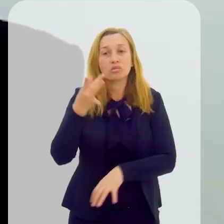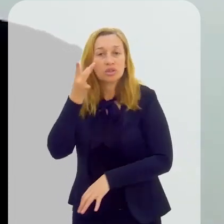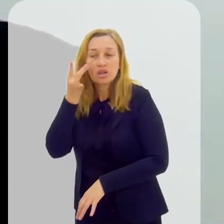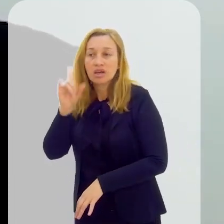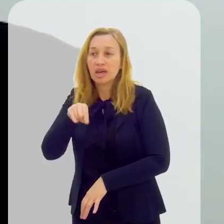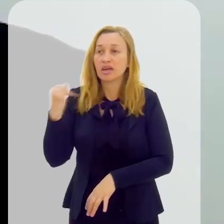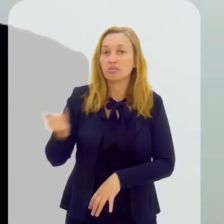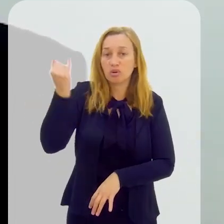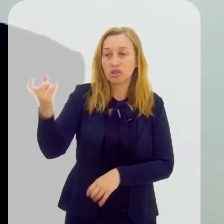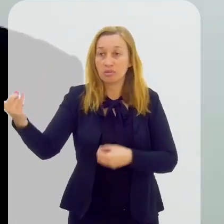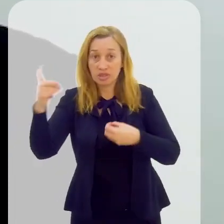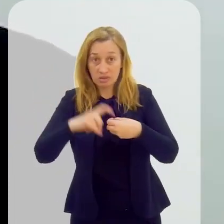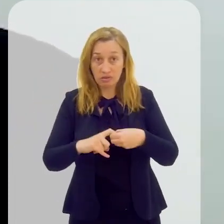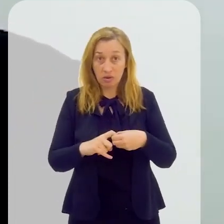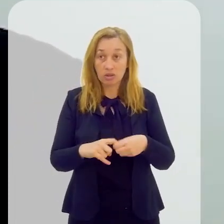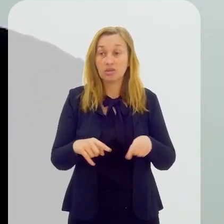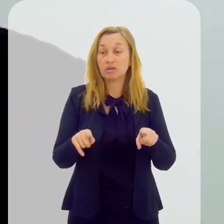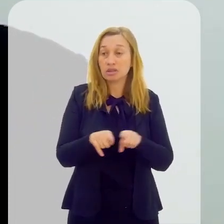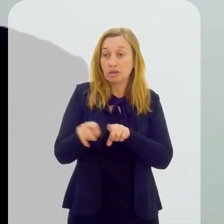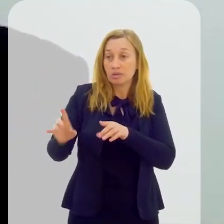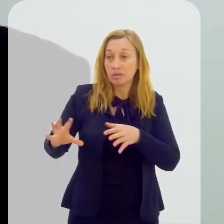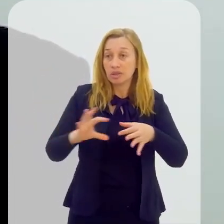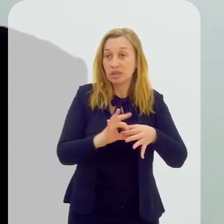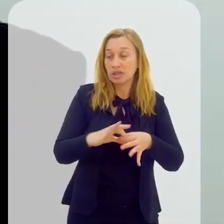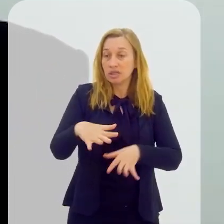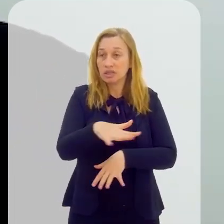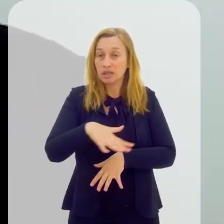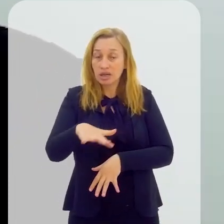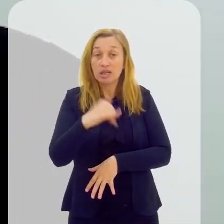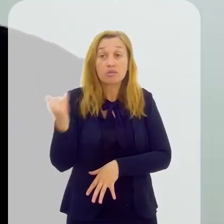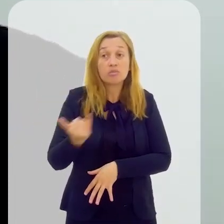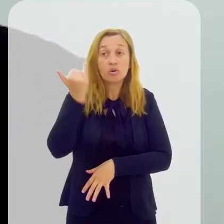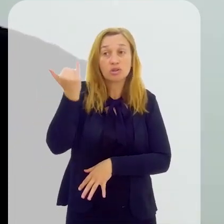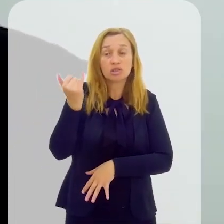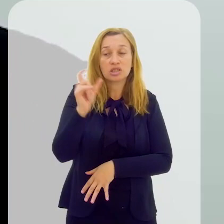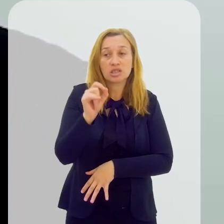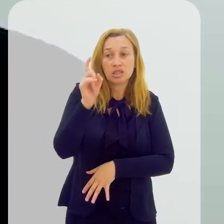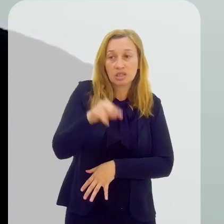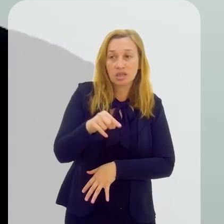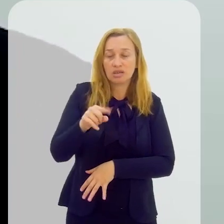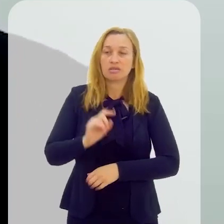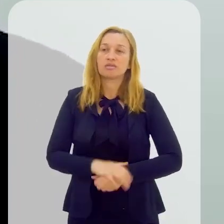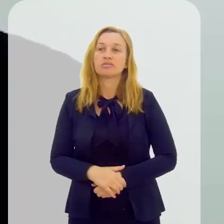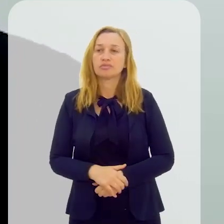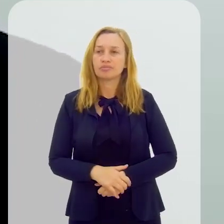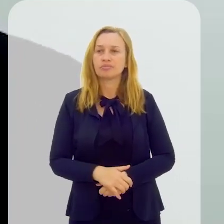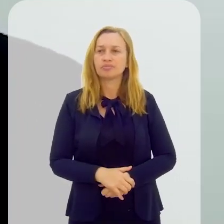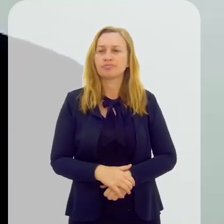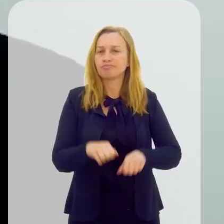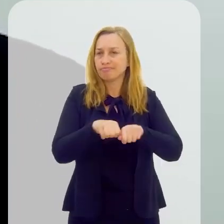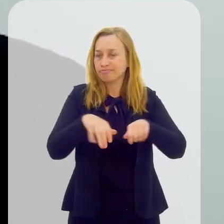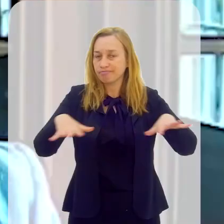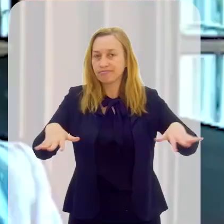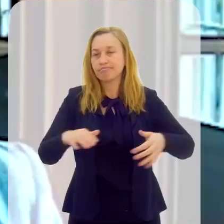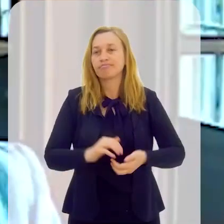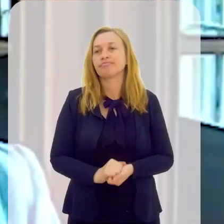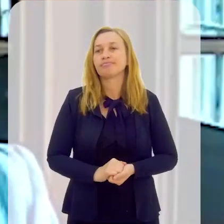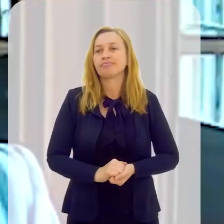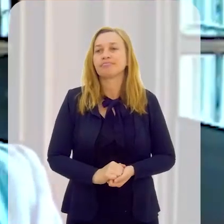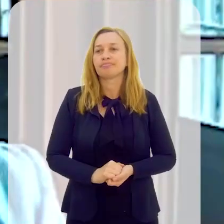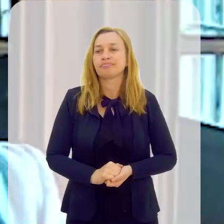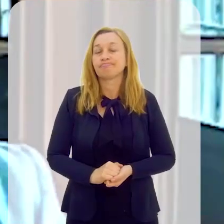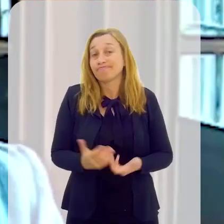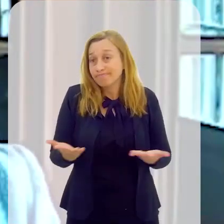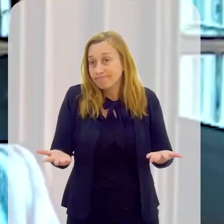tão importante nessa retomada e nesse momento, até para consolidar esse espaço tão, tão especial e importante? A pandemia